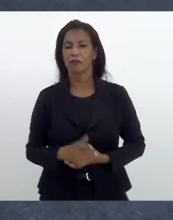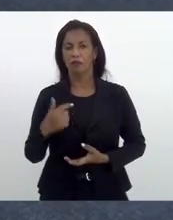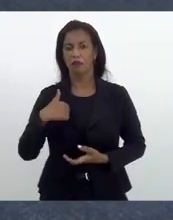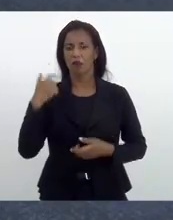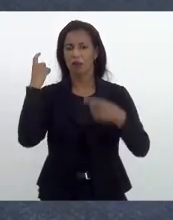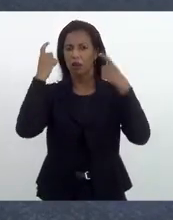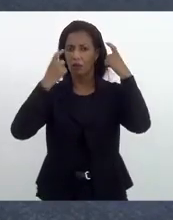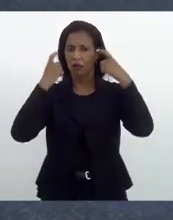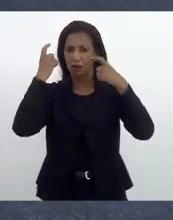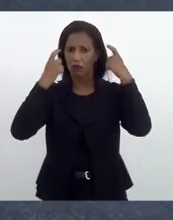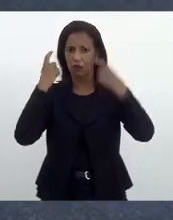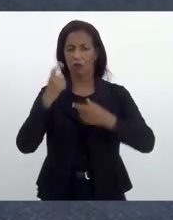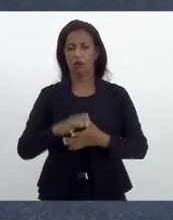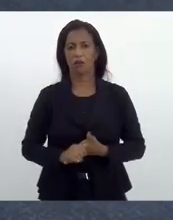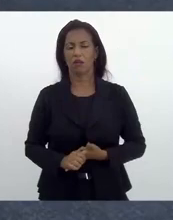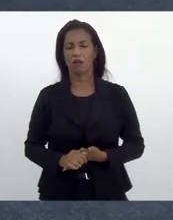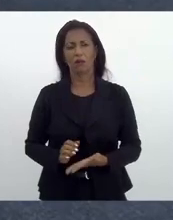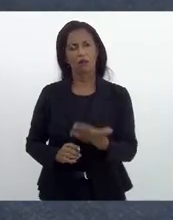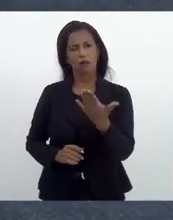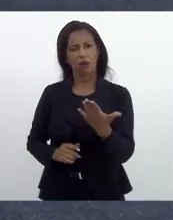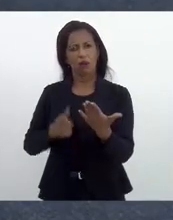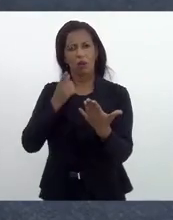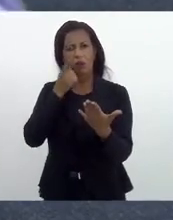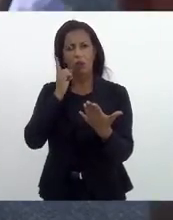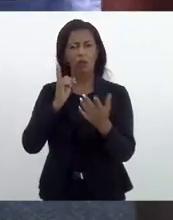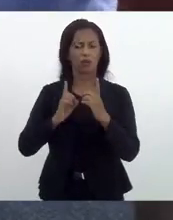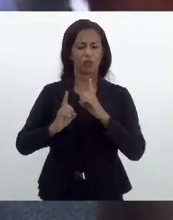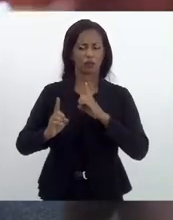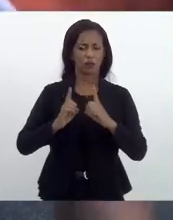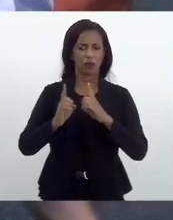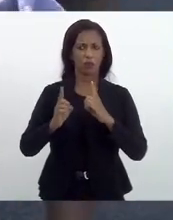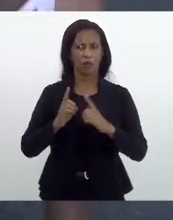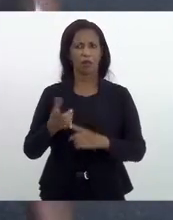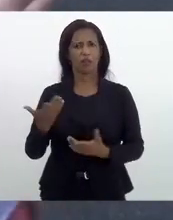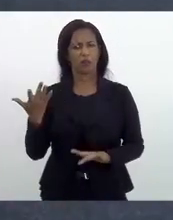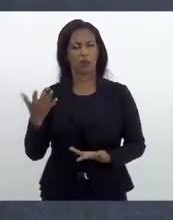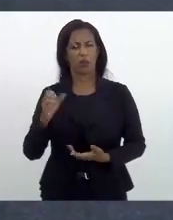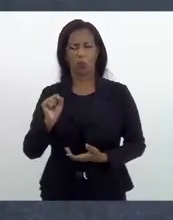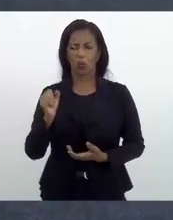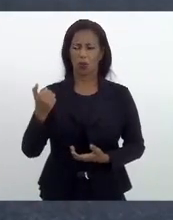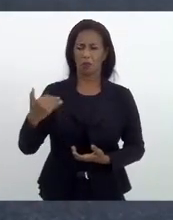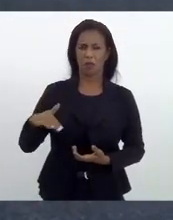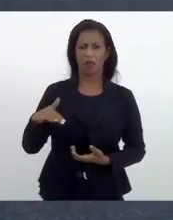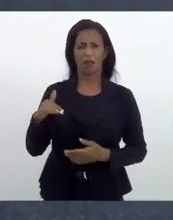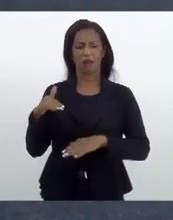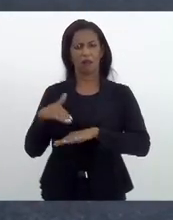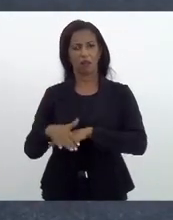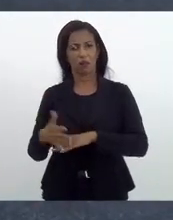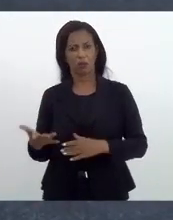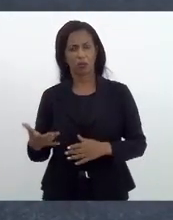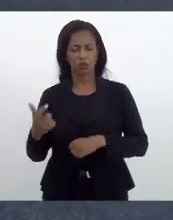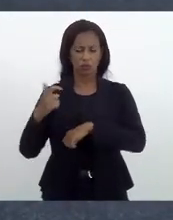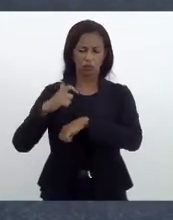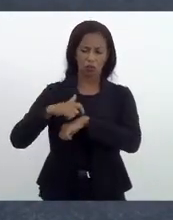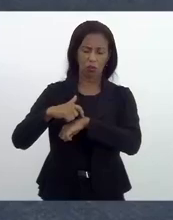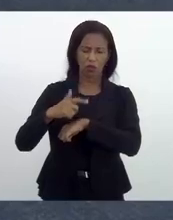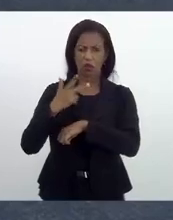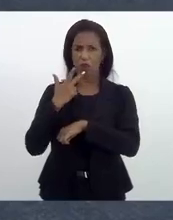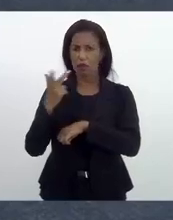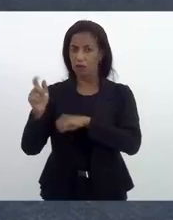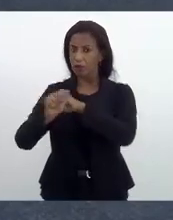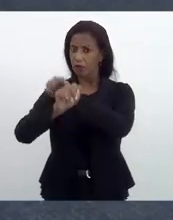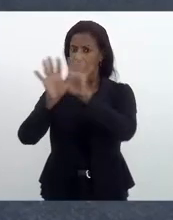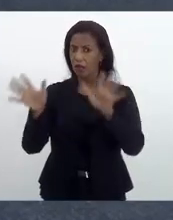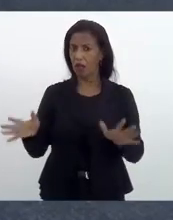preocupado que vossa excelência aqui ontem no debate, nós estávamos aqui ontem 8h30 da noite, 8h40 da noite, num dado momento vossa excelência foi